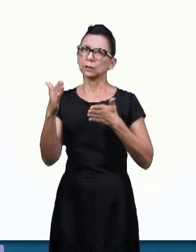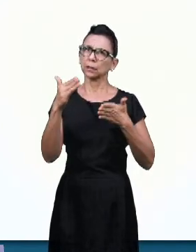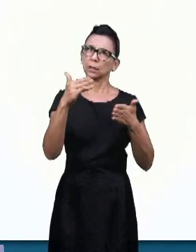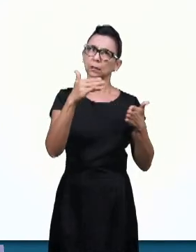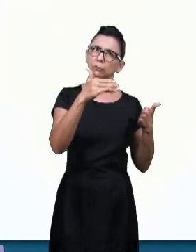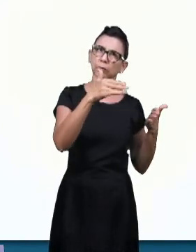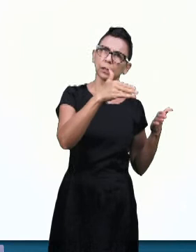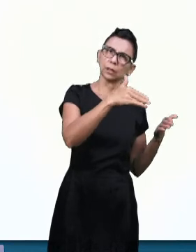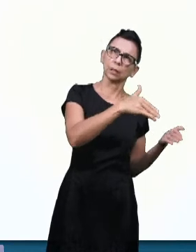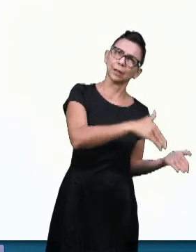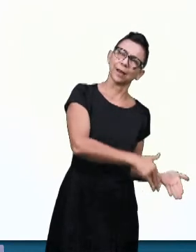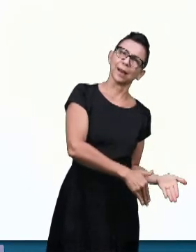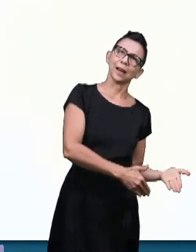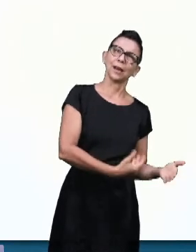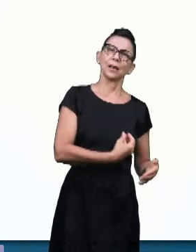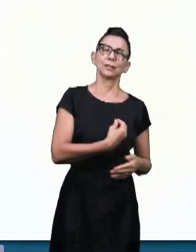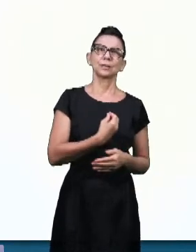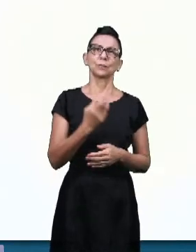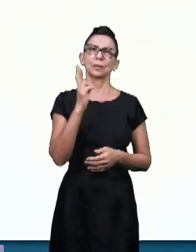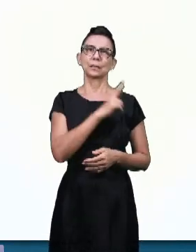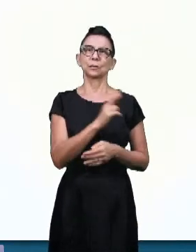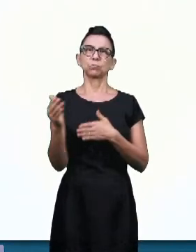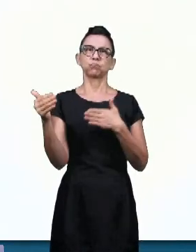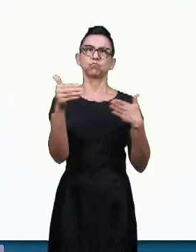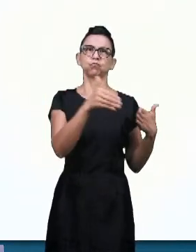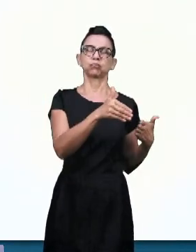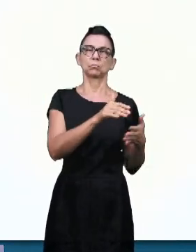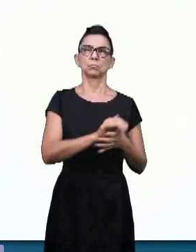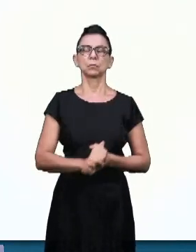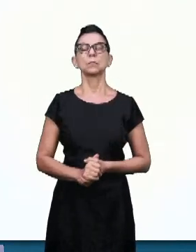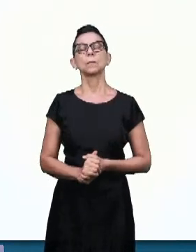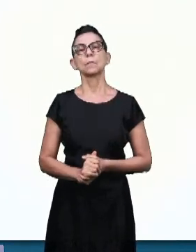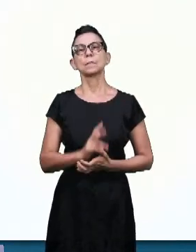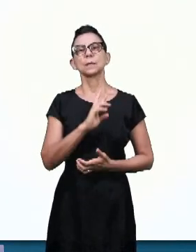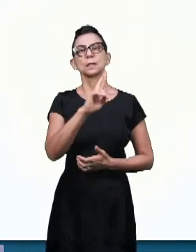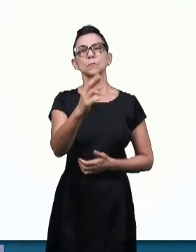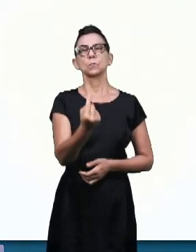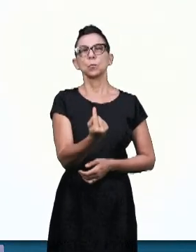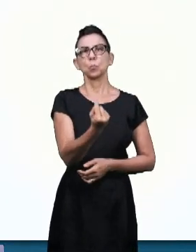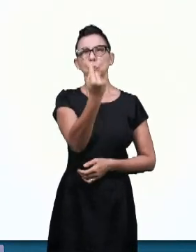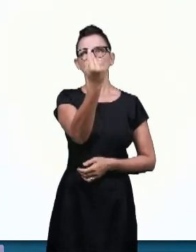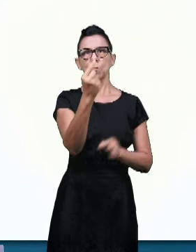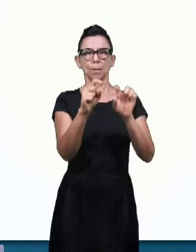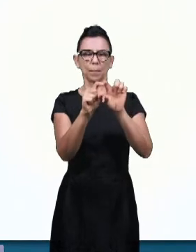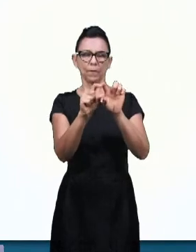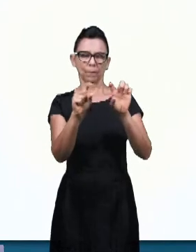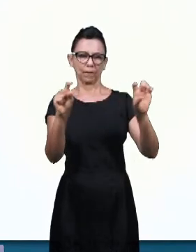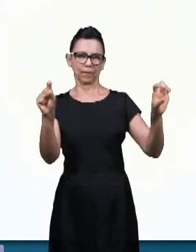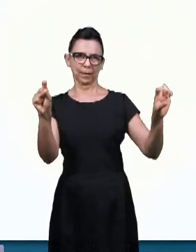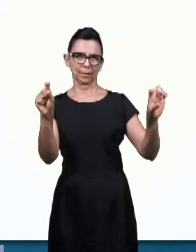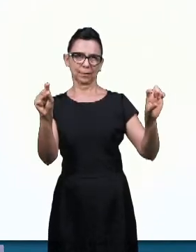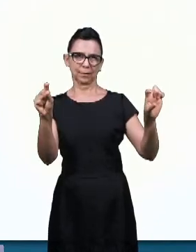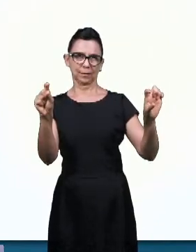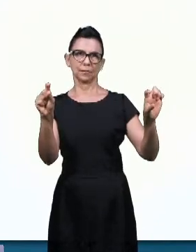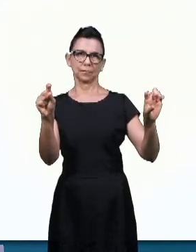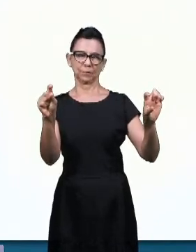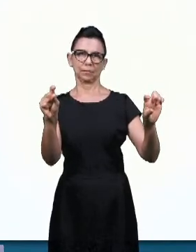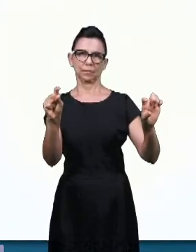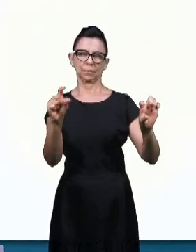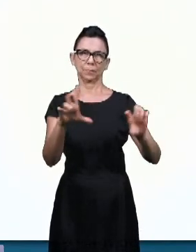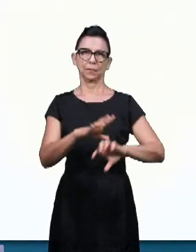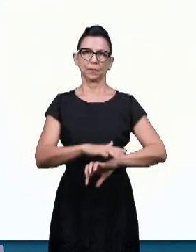uma decadência religiosa. Responda com uma frase. Muito bem, esta pergunta